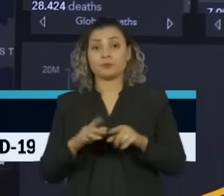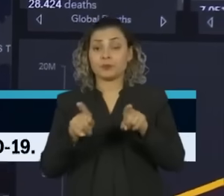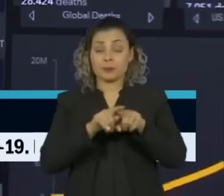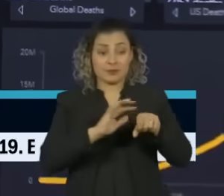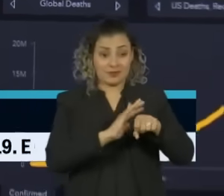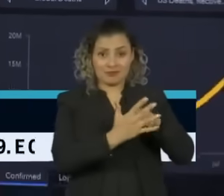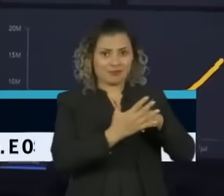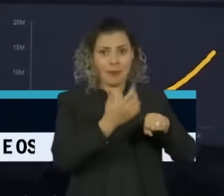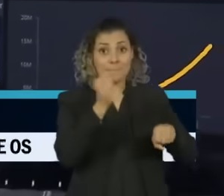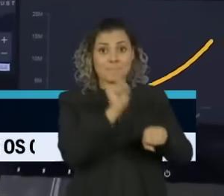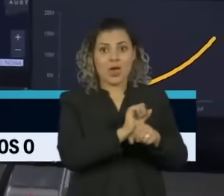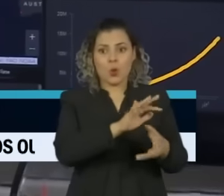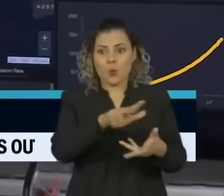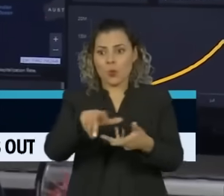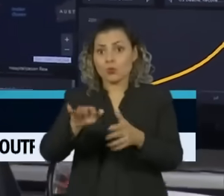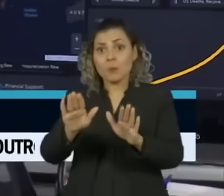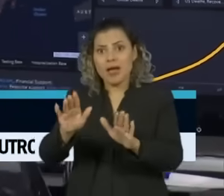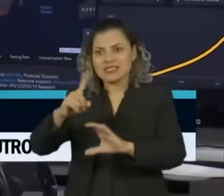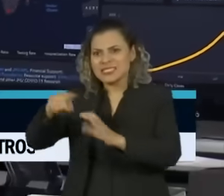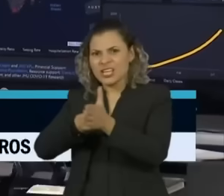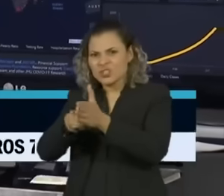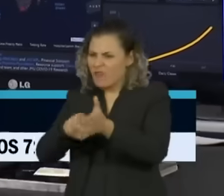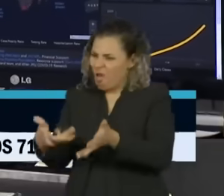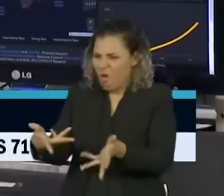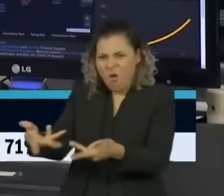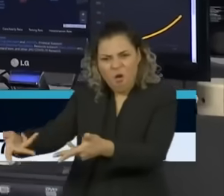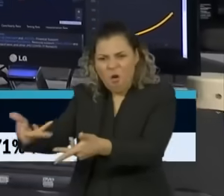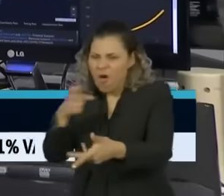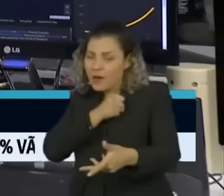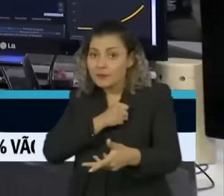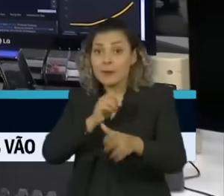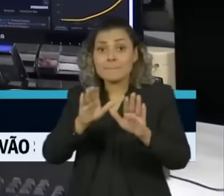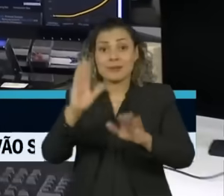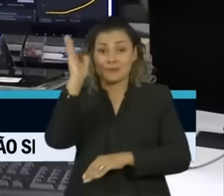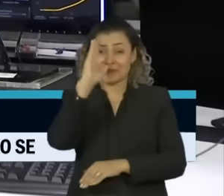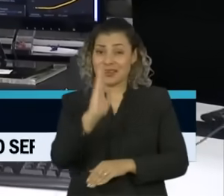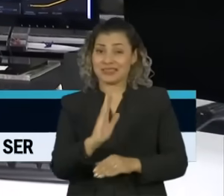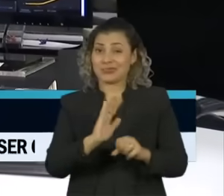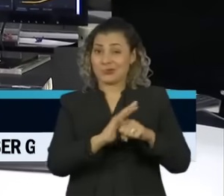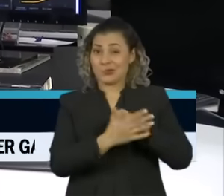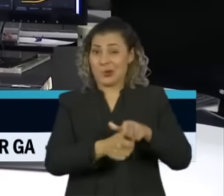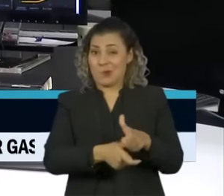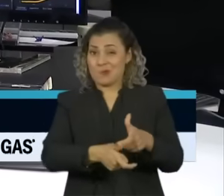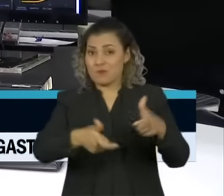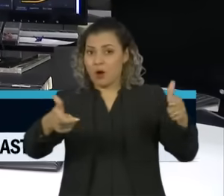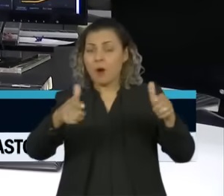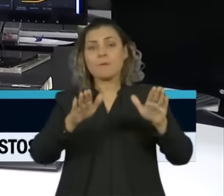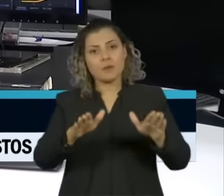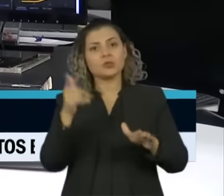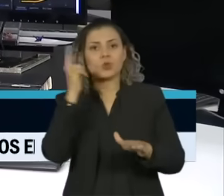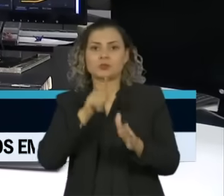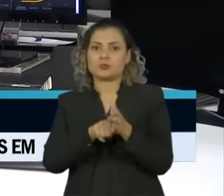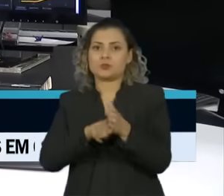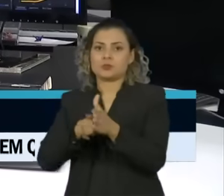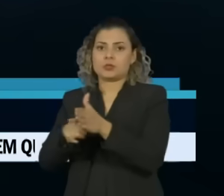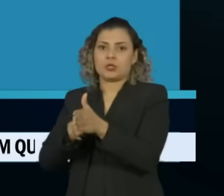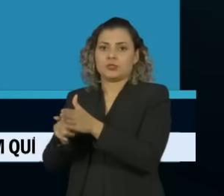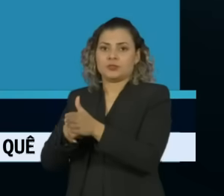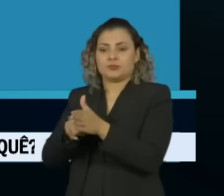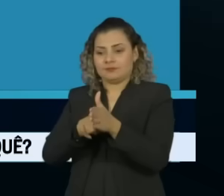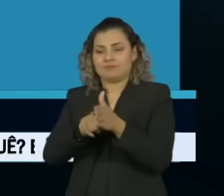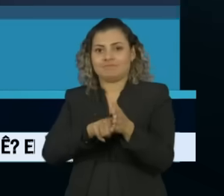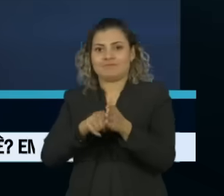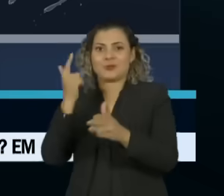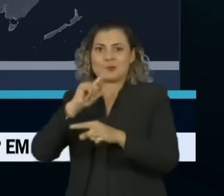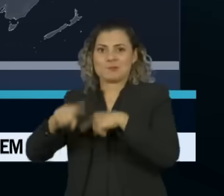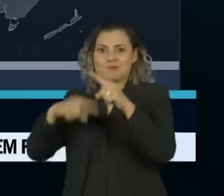mundo acelerou a ciência. E apesar do Brasil estar mal no mapa da pandemia, vai muito bem em pesquisas científicas. O